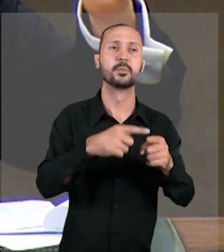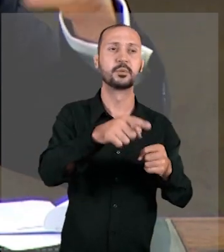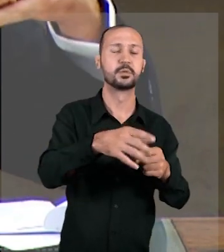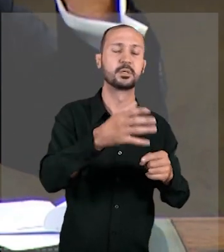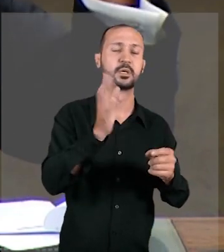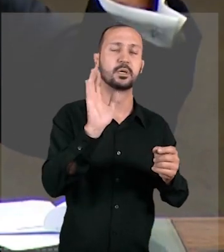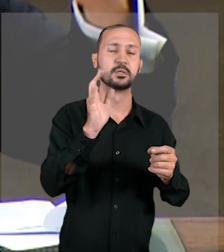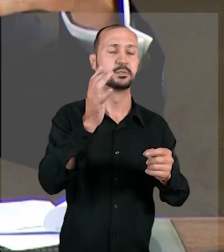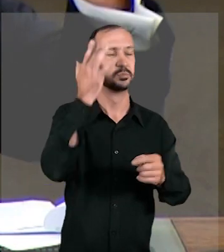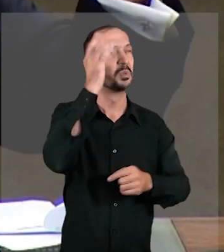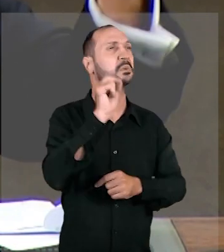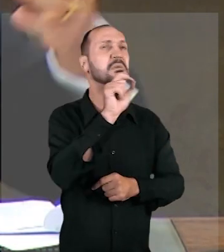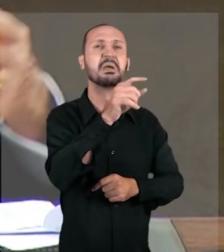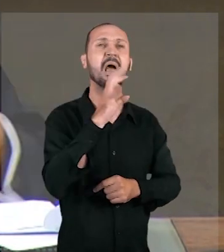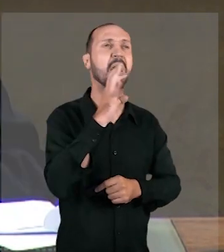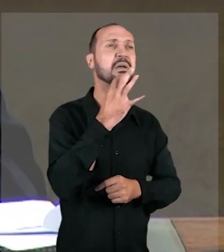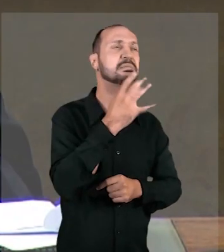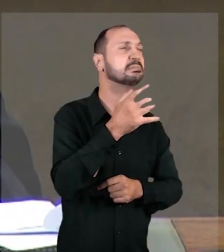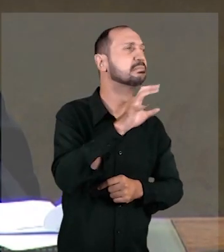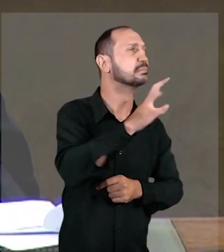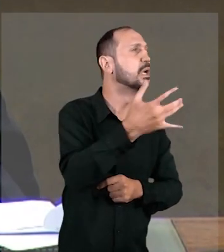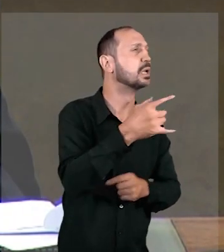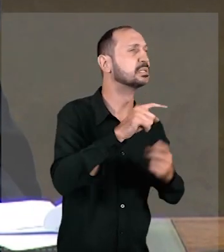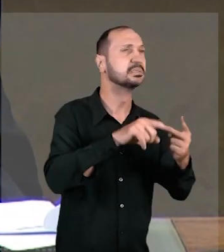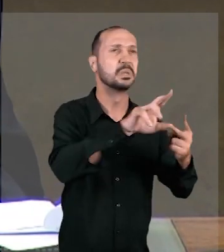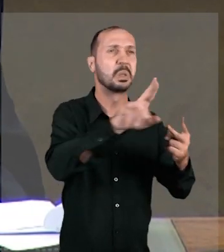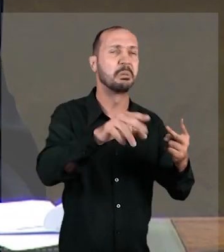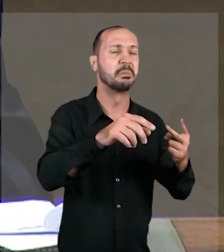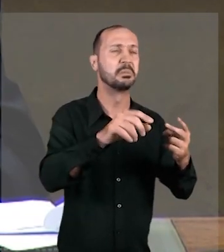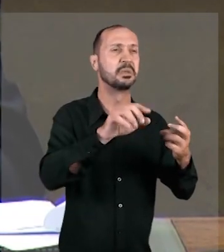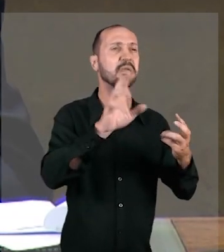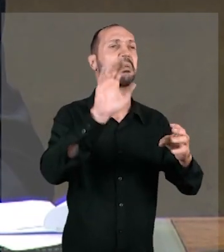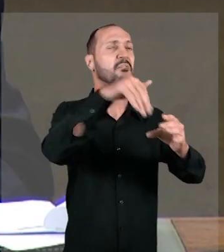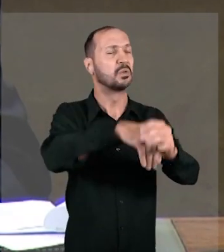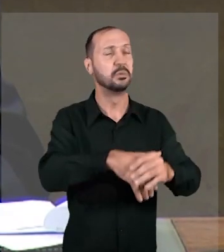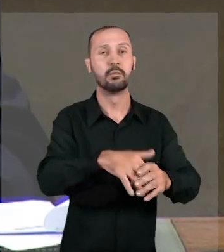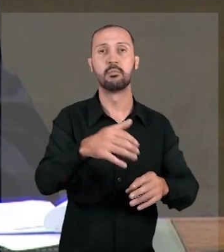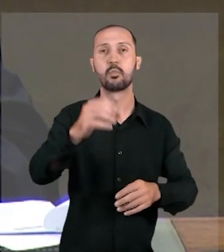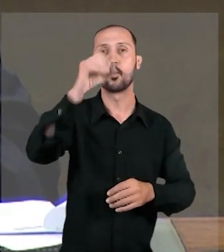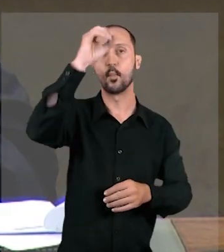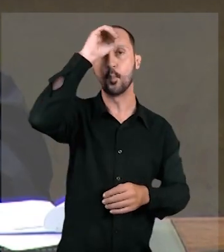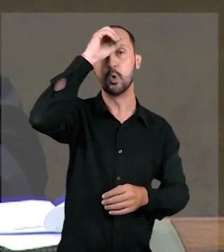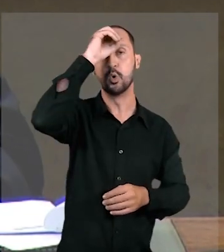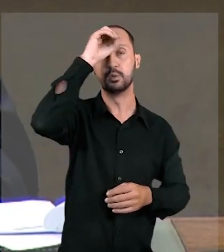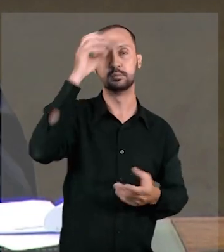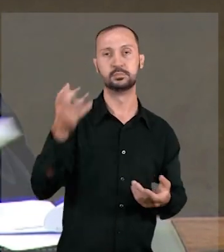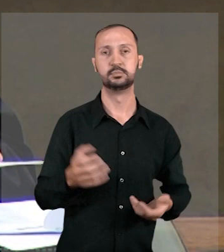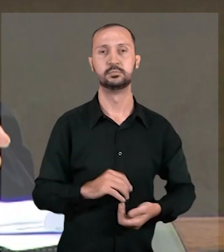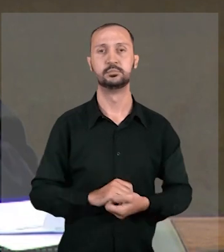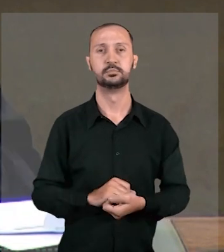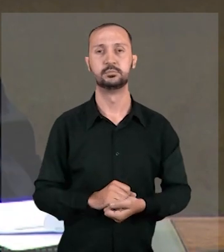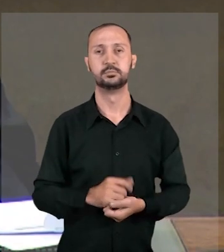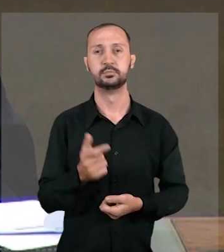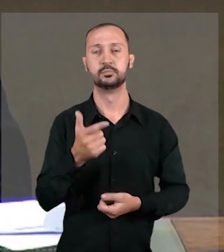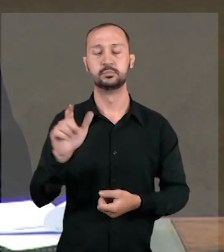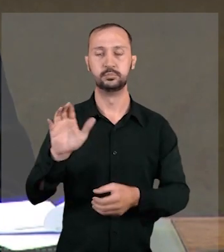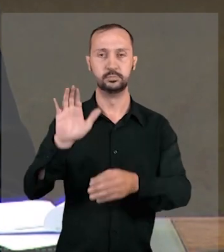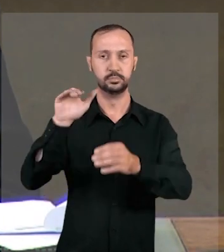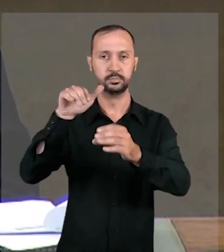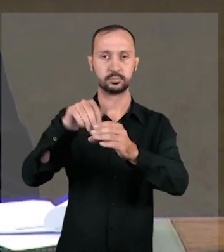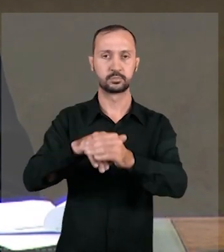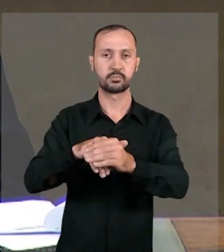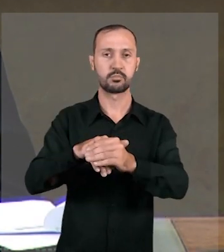dilui e ninguém sabe exatamente quem elegeu. E a outra fração é o